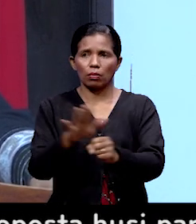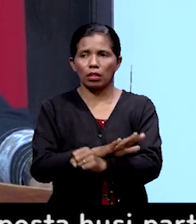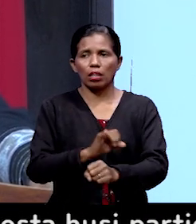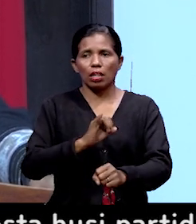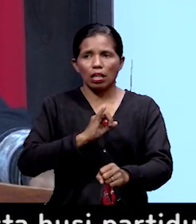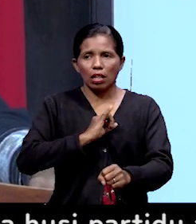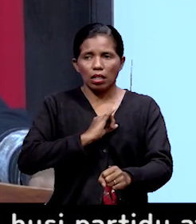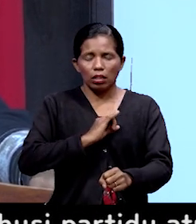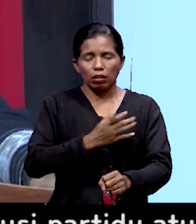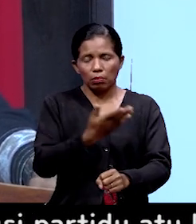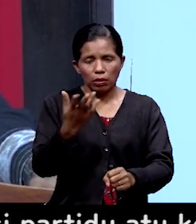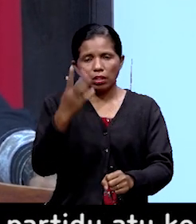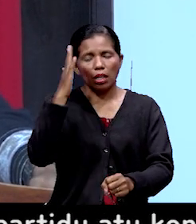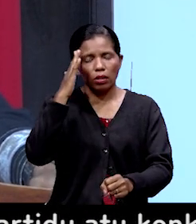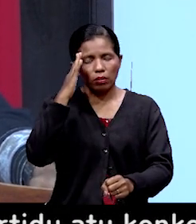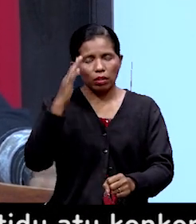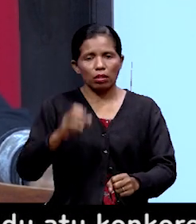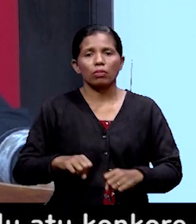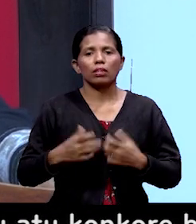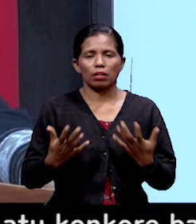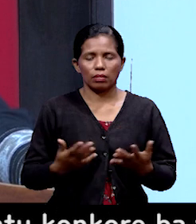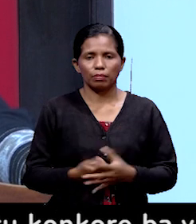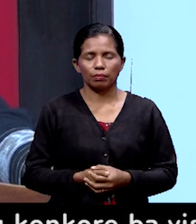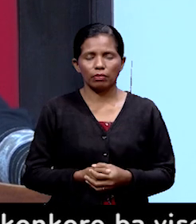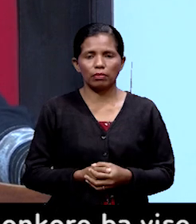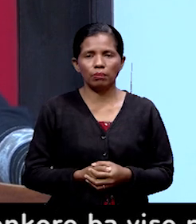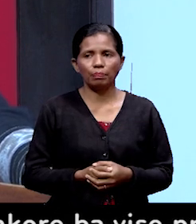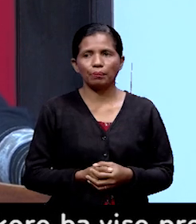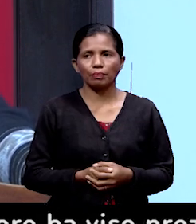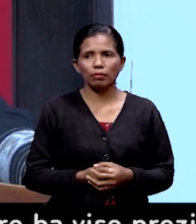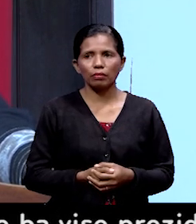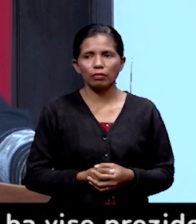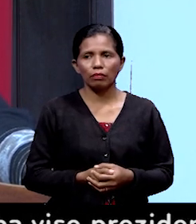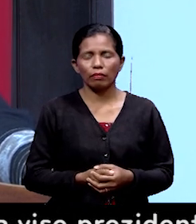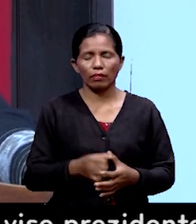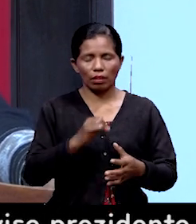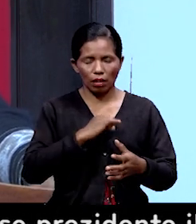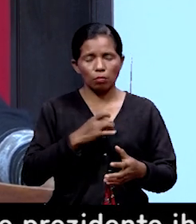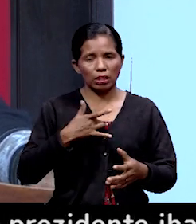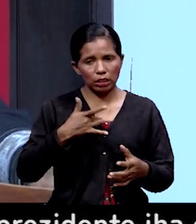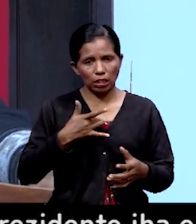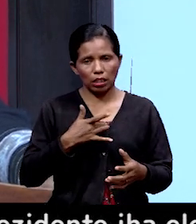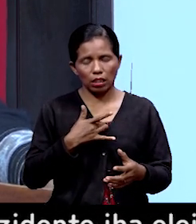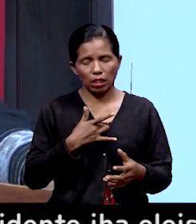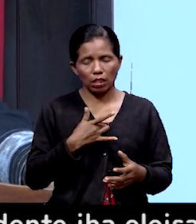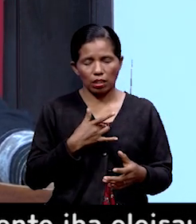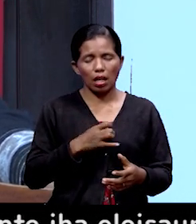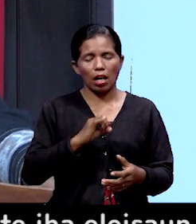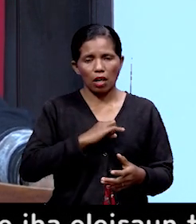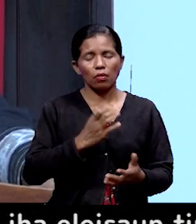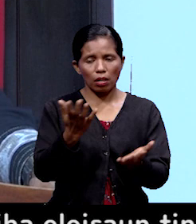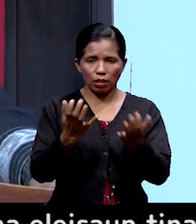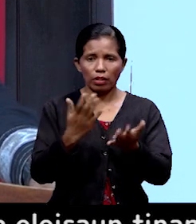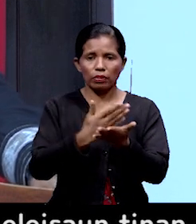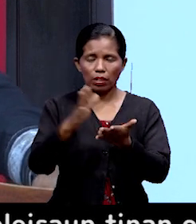anos, então pode ser a noite que se a cara que vacina lá. Não é? Na experiência da União Rásic, e então a cara partilha a experiência,